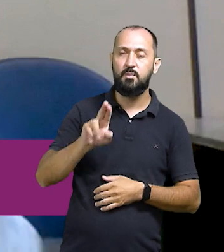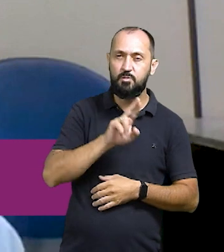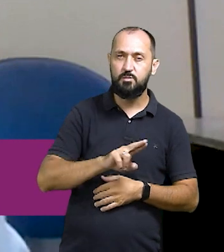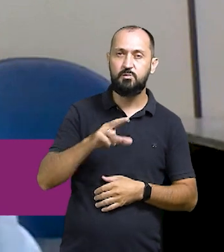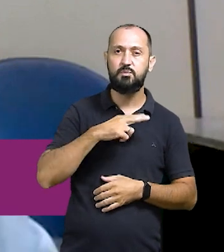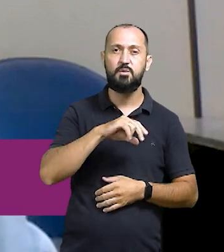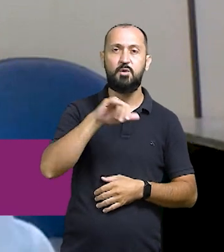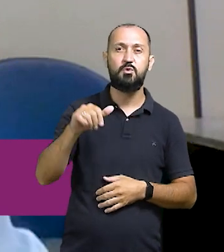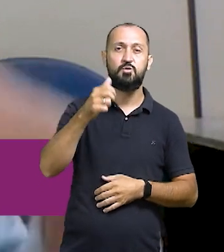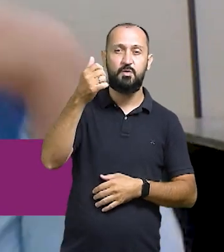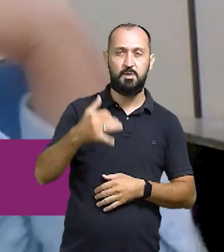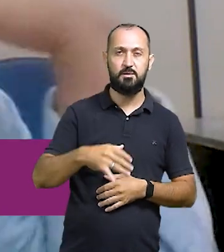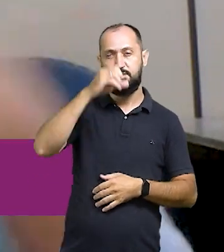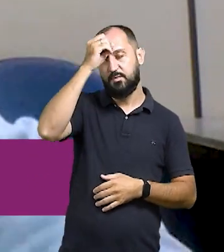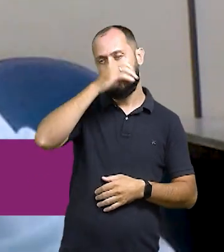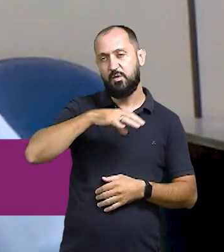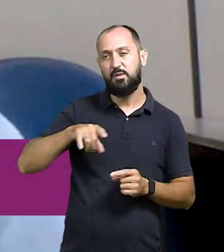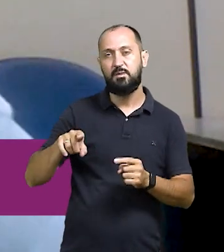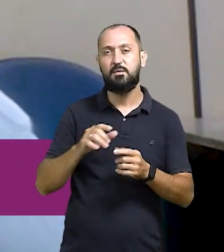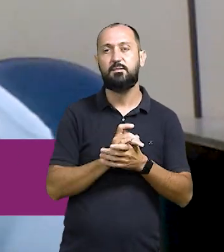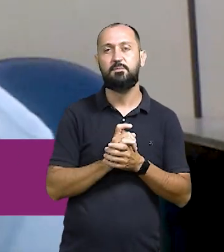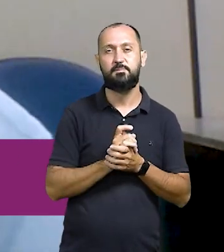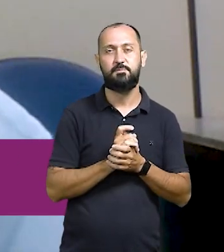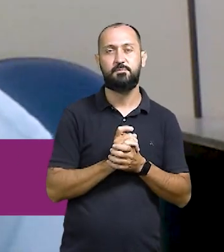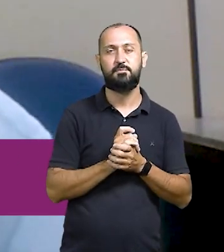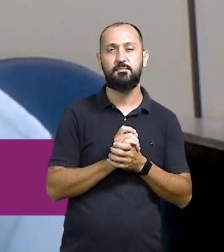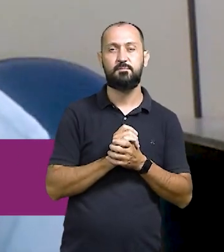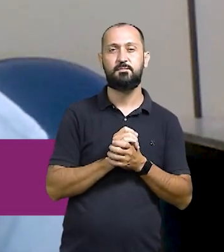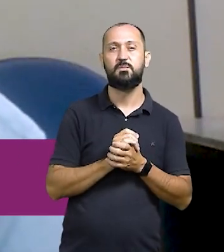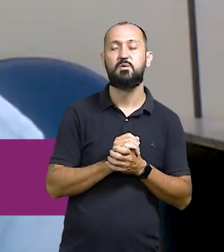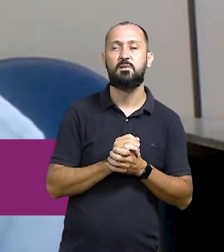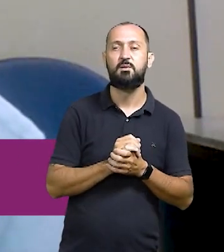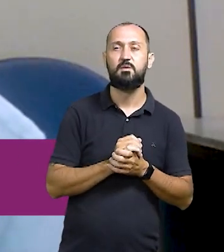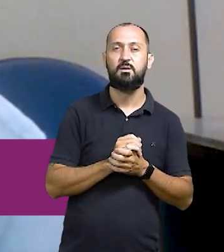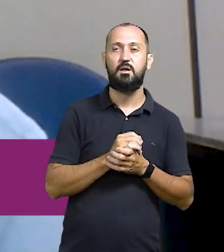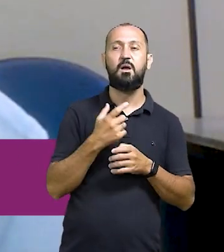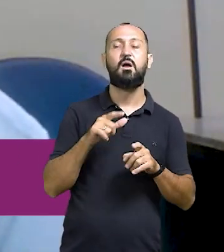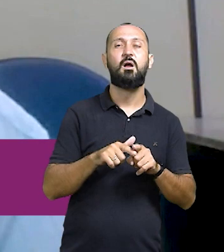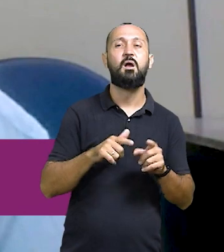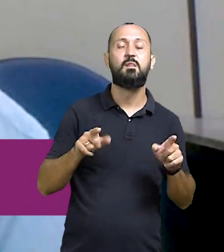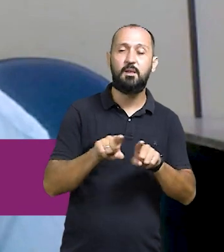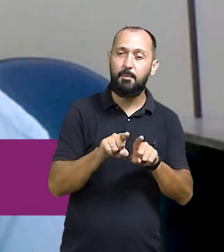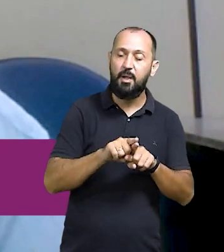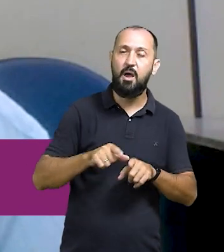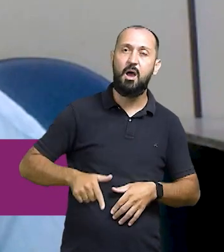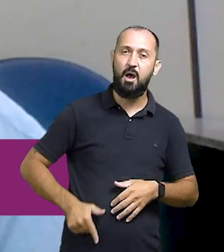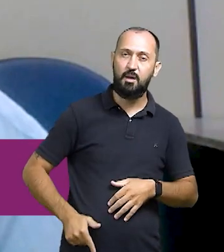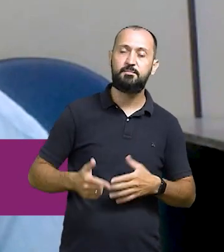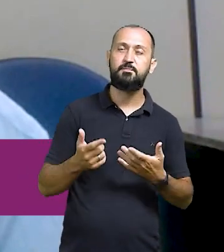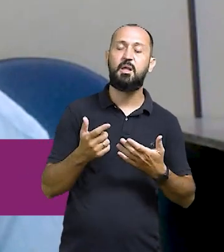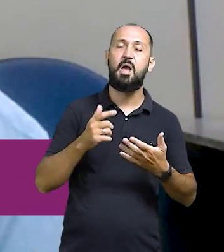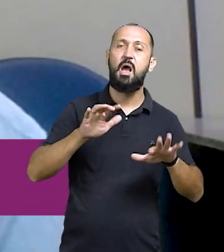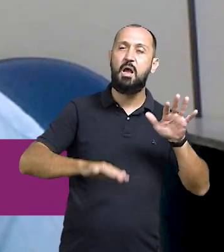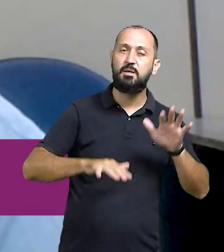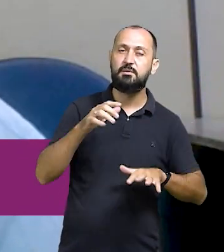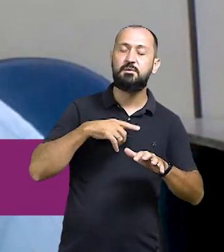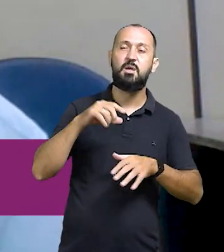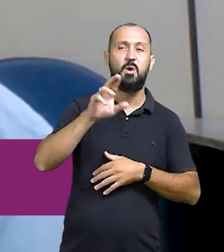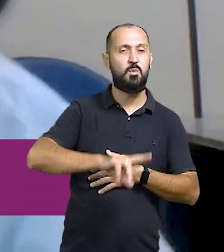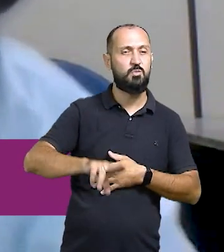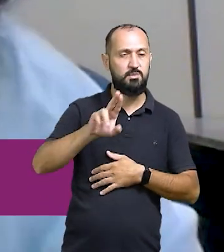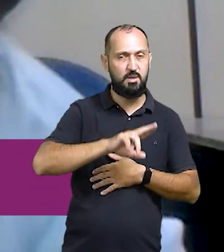e não ligaram para a polícia. E por que quando tem festa à noite, quando tem alguma briga de outra coisa, as pessoas ligam para a polícia? Elas se sentem